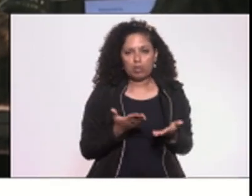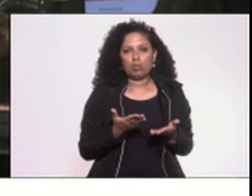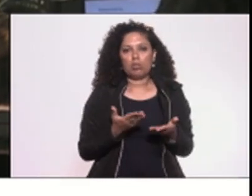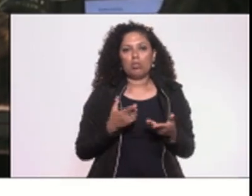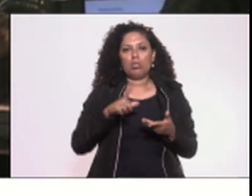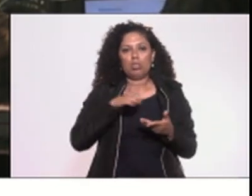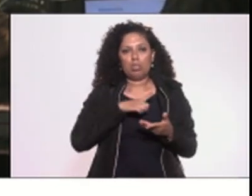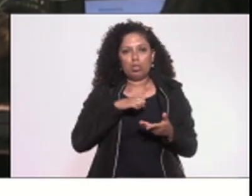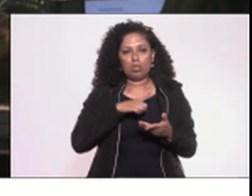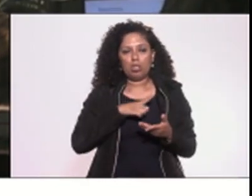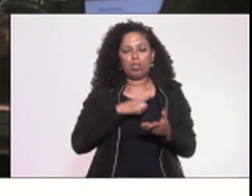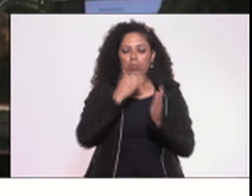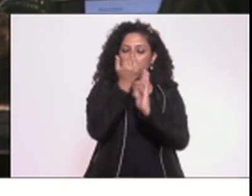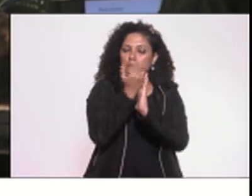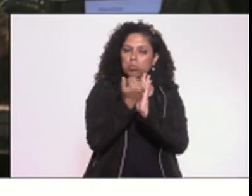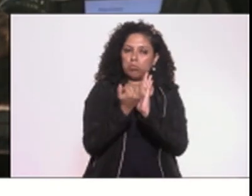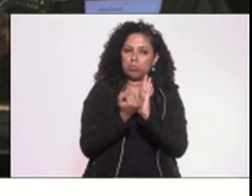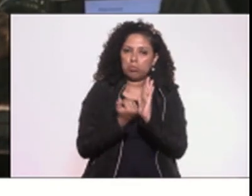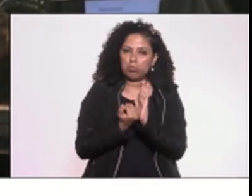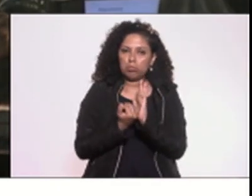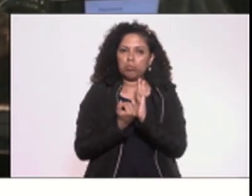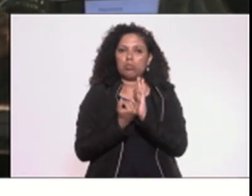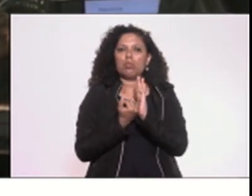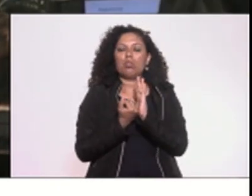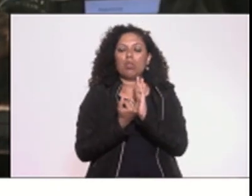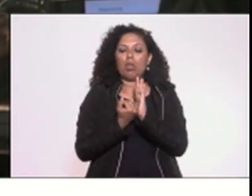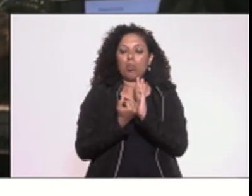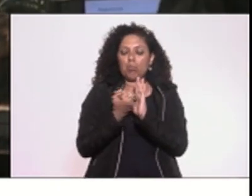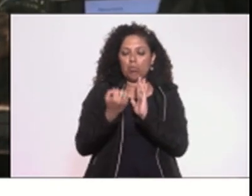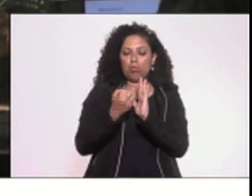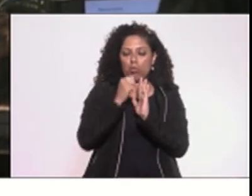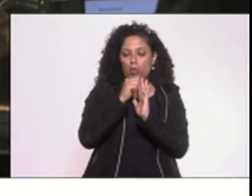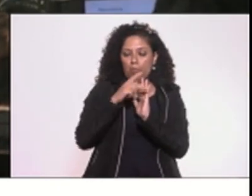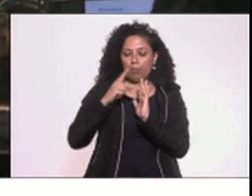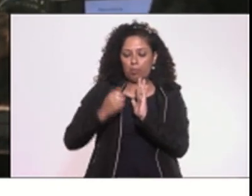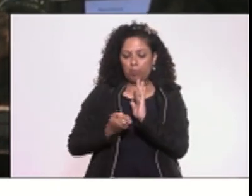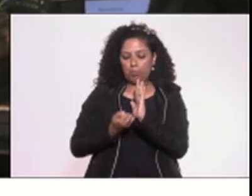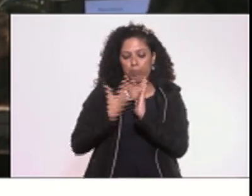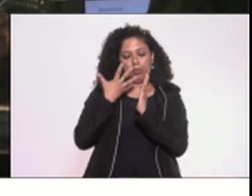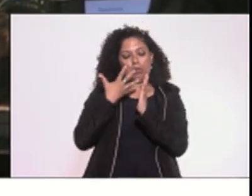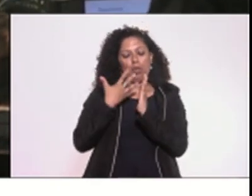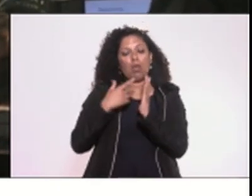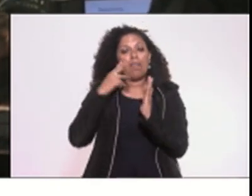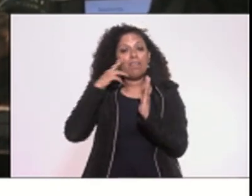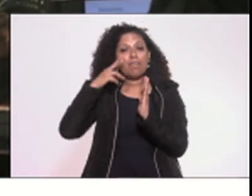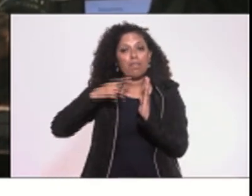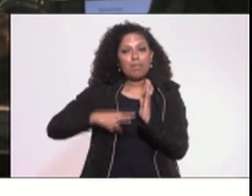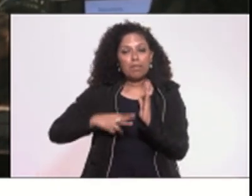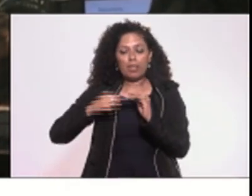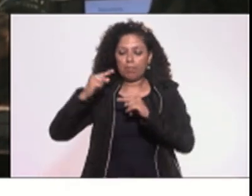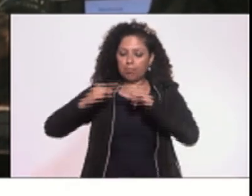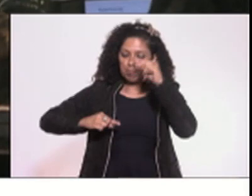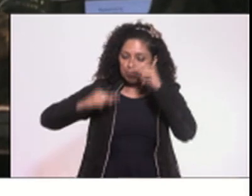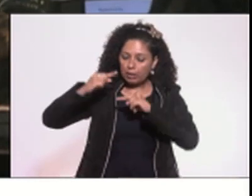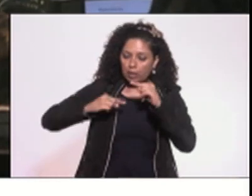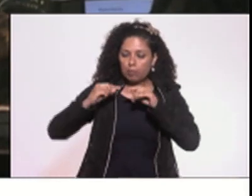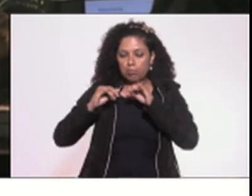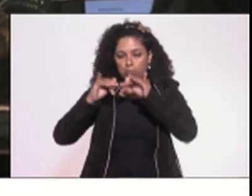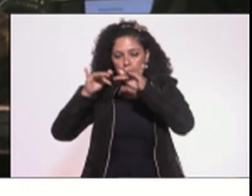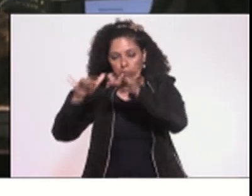tendo uma agenda disparando alertas para que o catador possa destinar o seu resíduo e